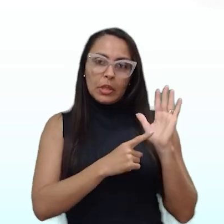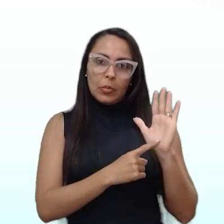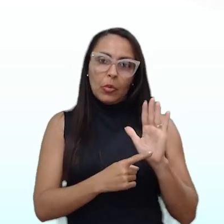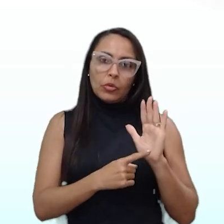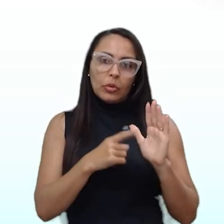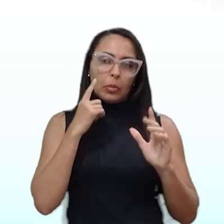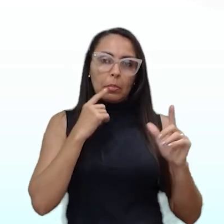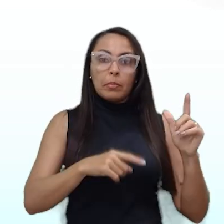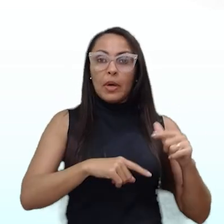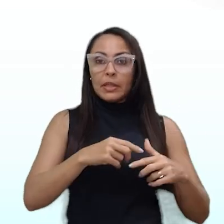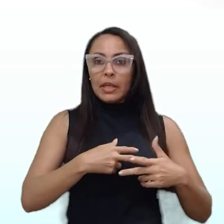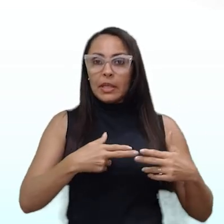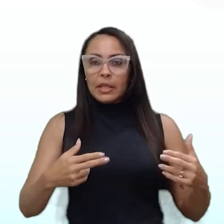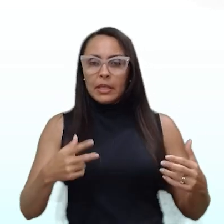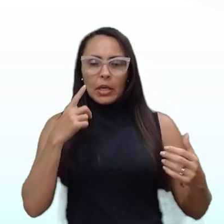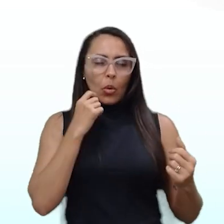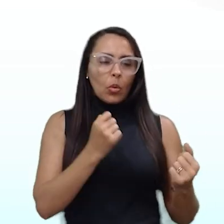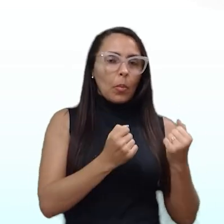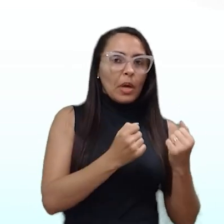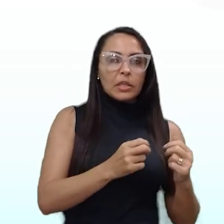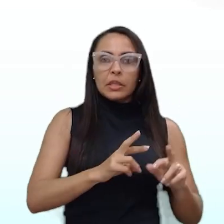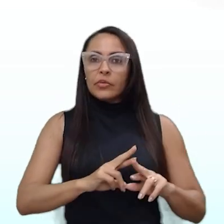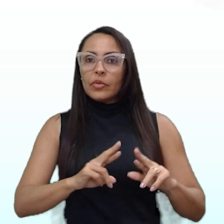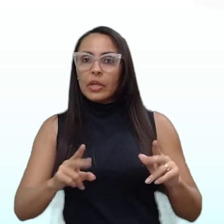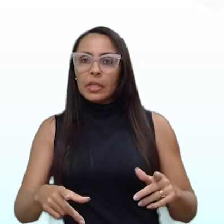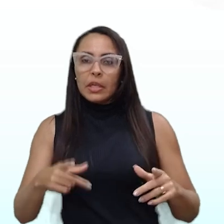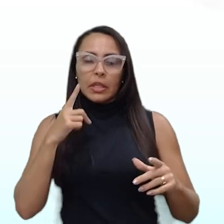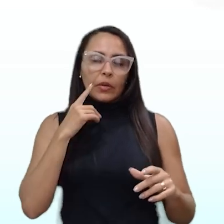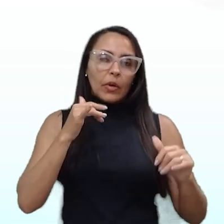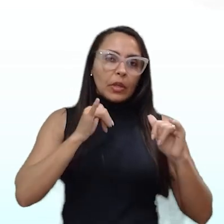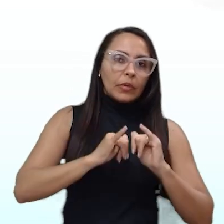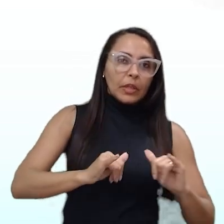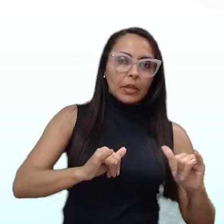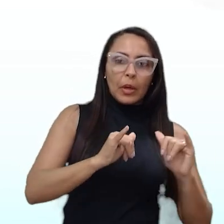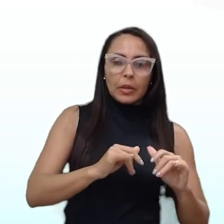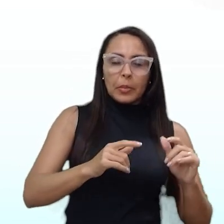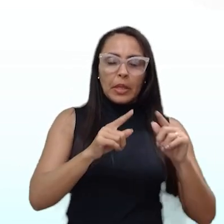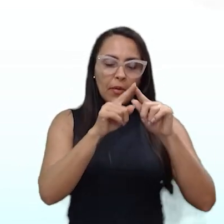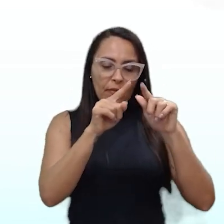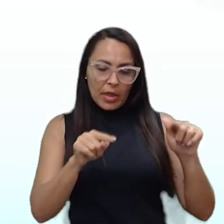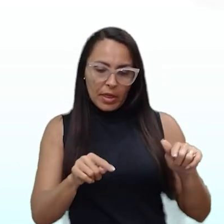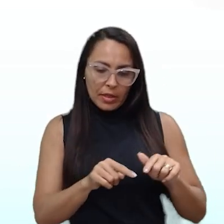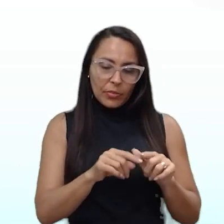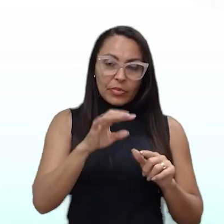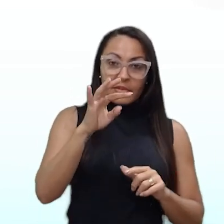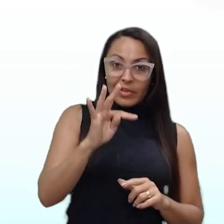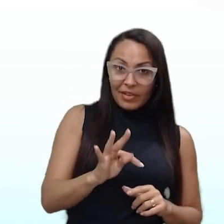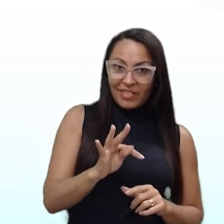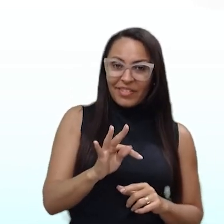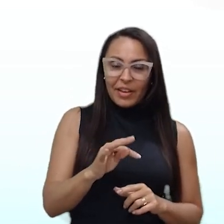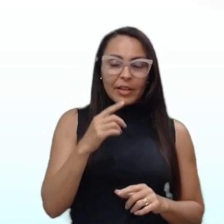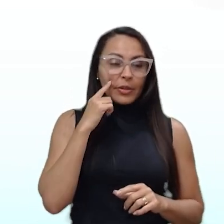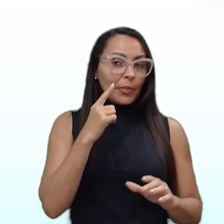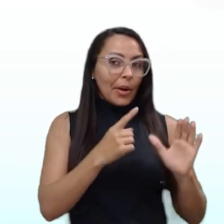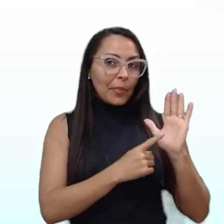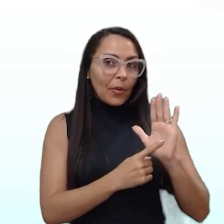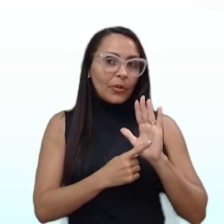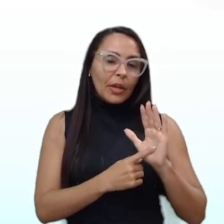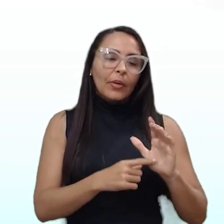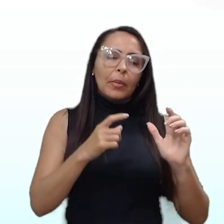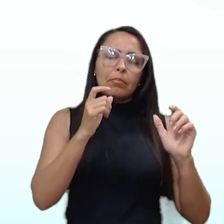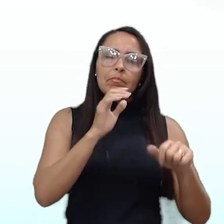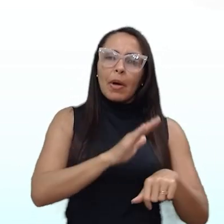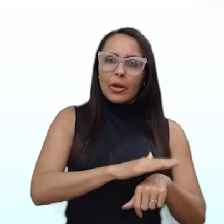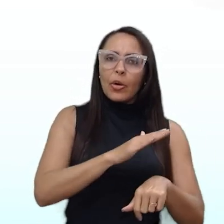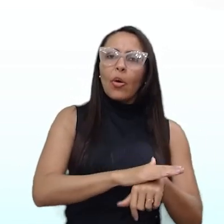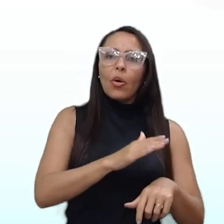mesmo material com massas diferentes e elas forem expostas à mesma variação de temperatura, a amostra com a maior